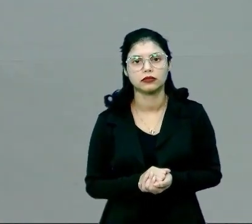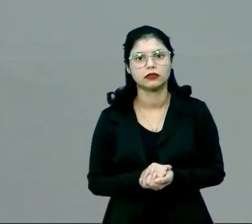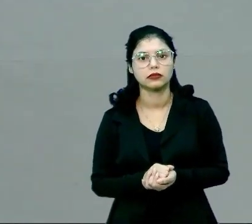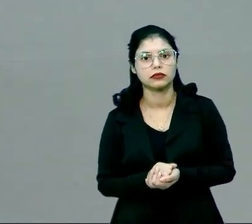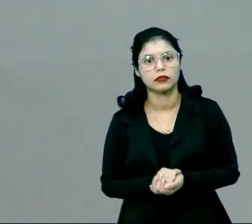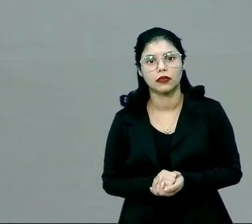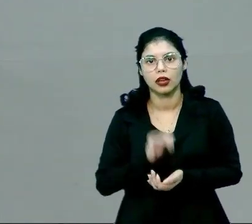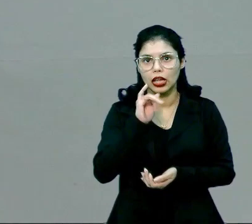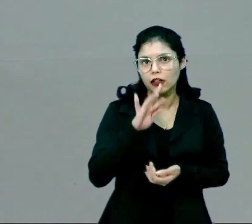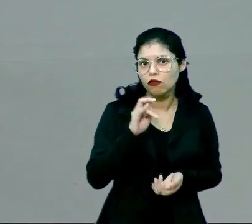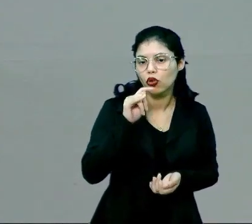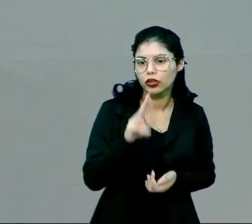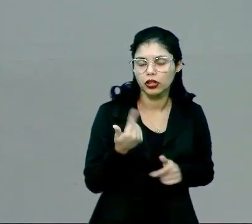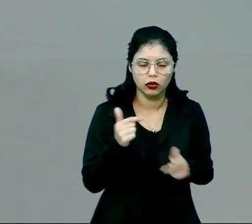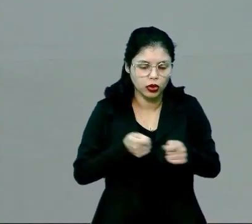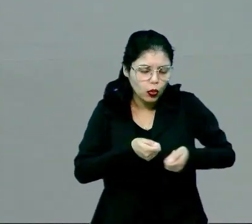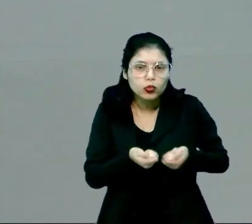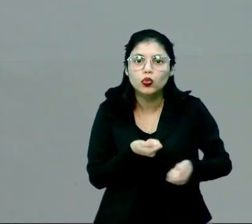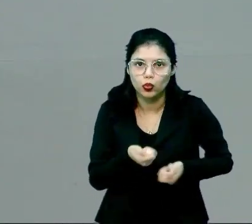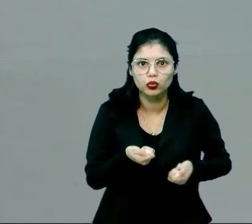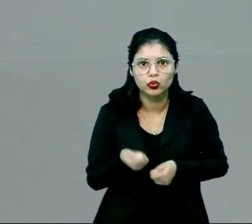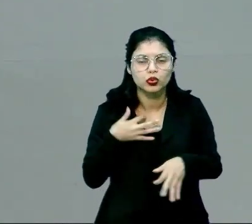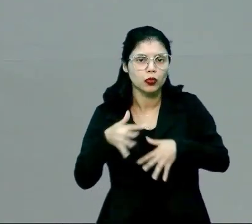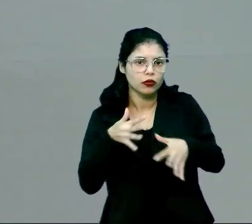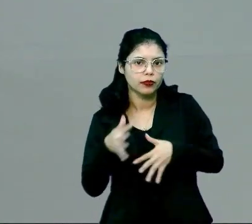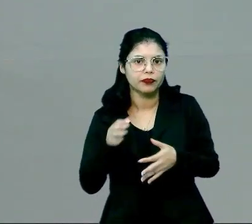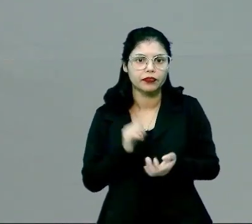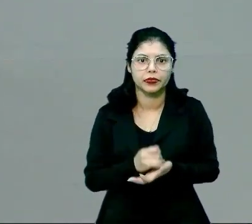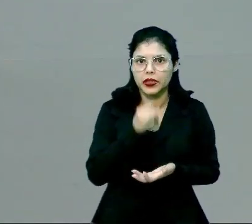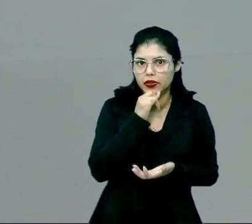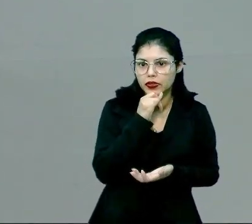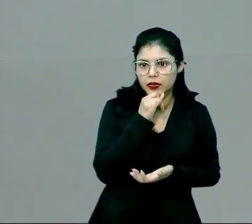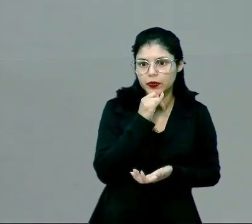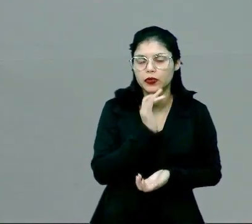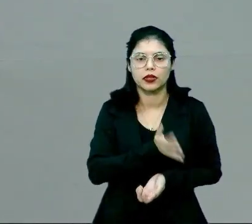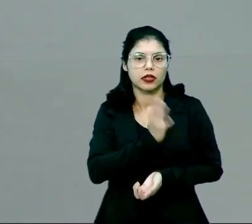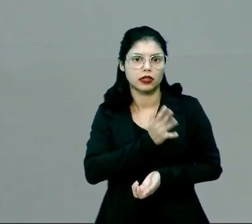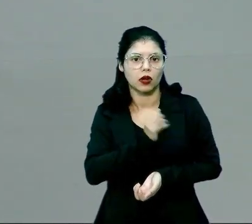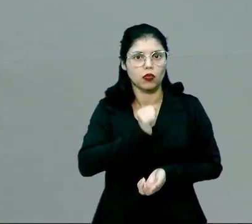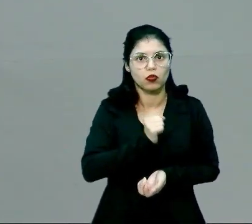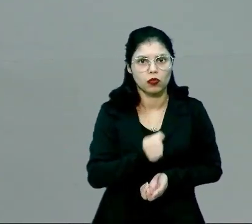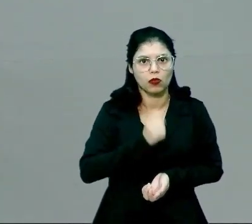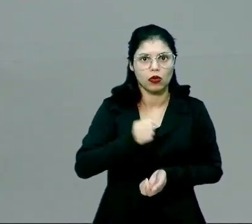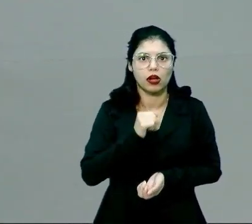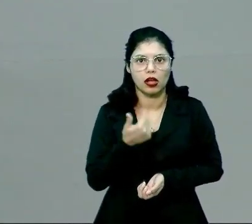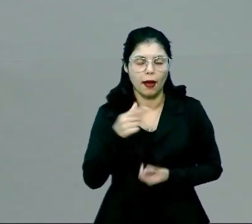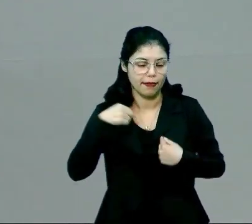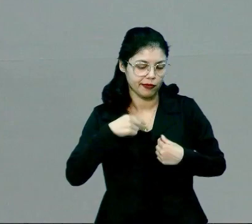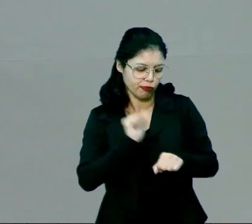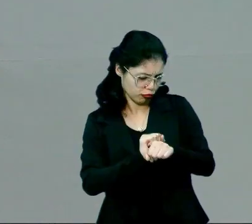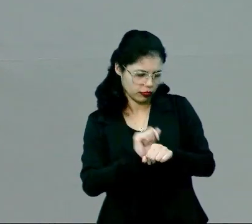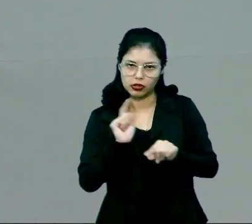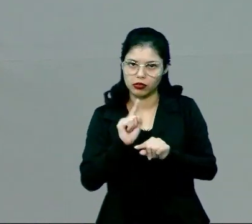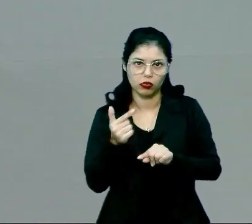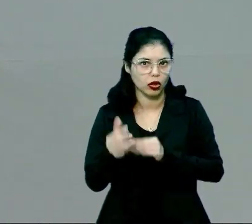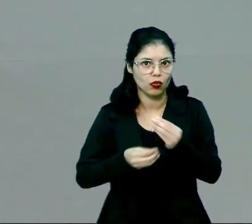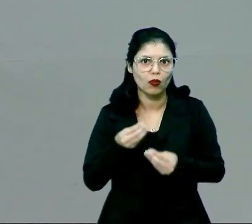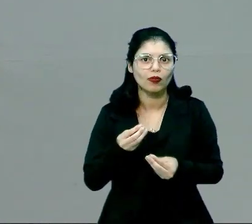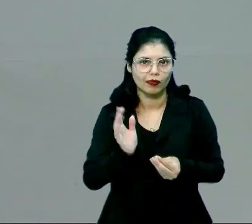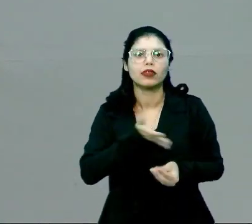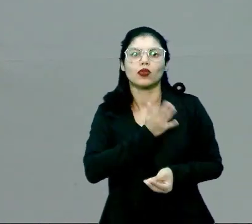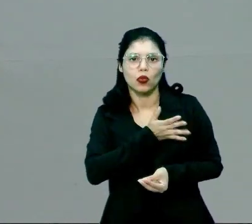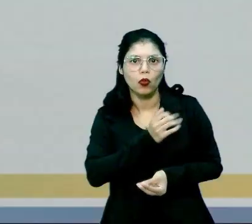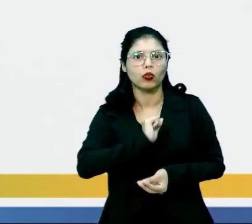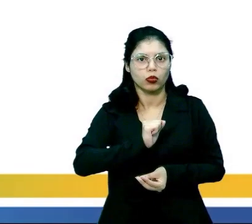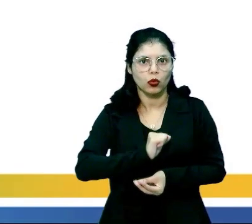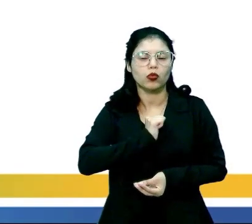são involuntários. A gente não tem controle, tá certo? Tipo, o coração batendo, a gente não tem controle. Então, é um sistema nervoso,